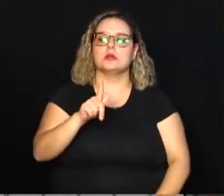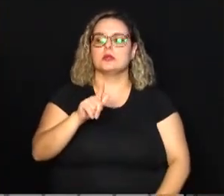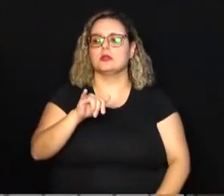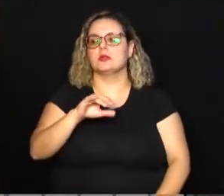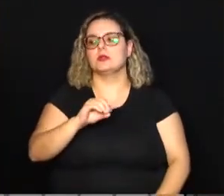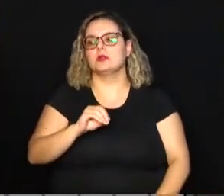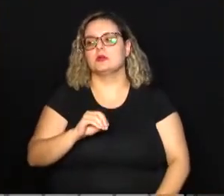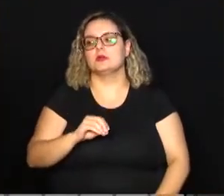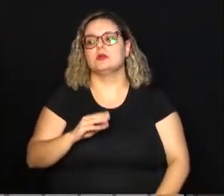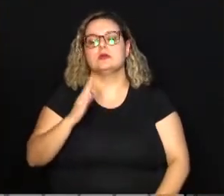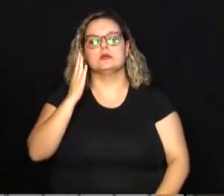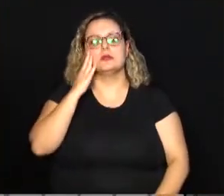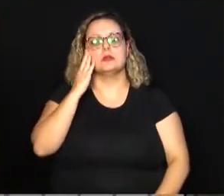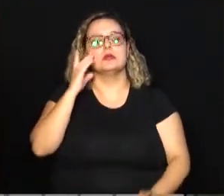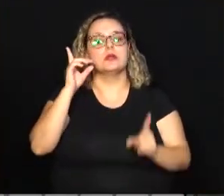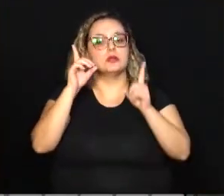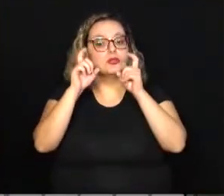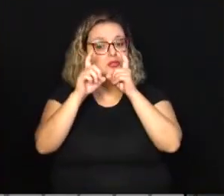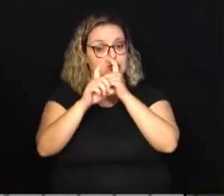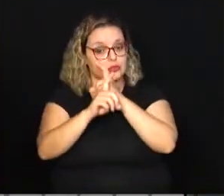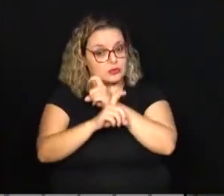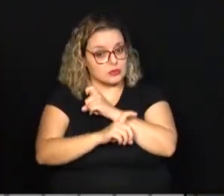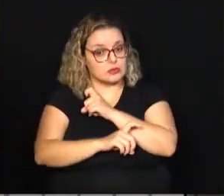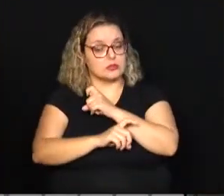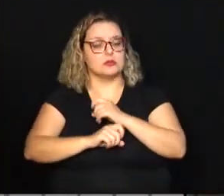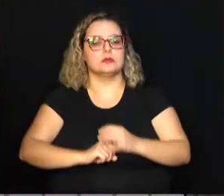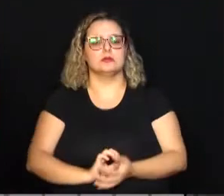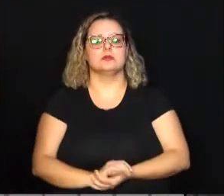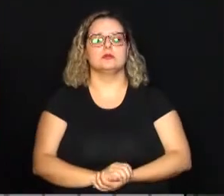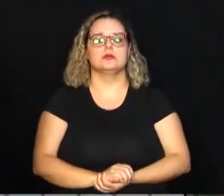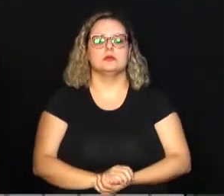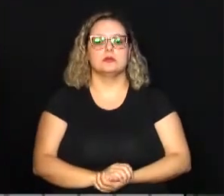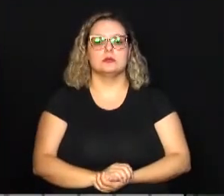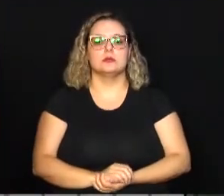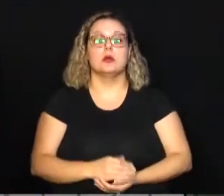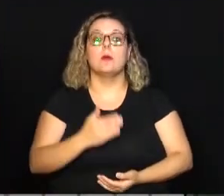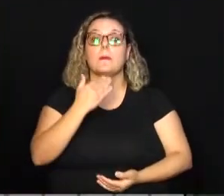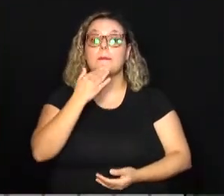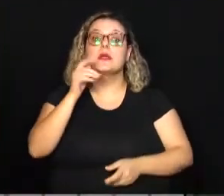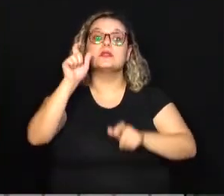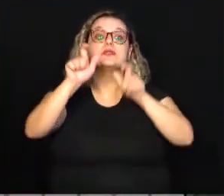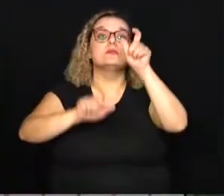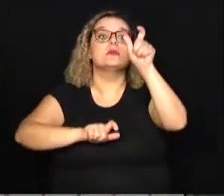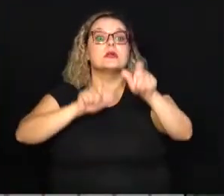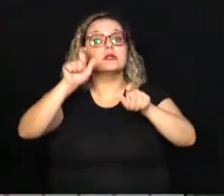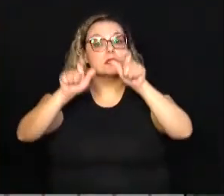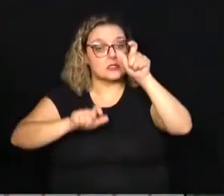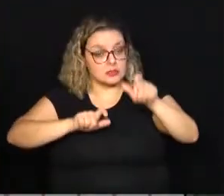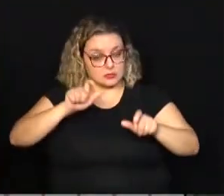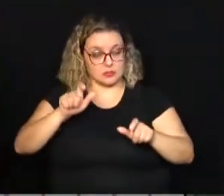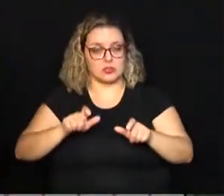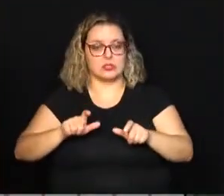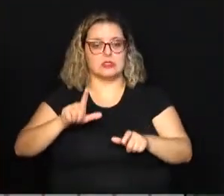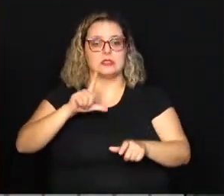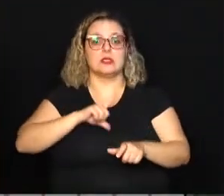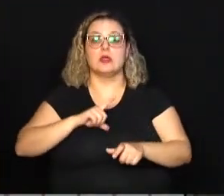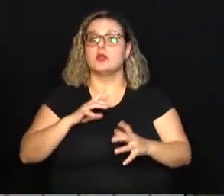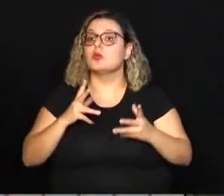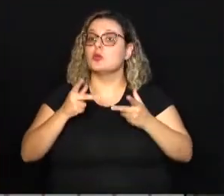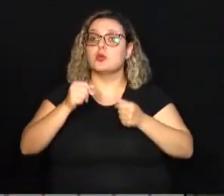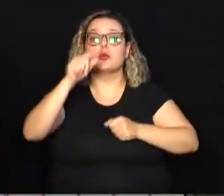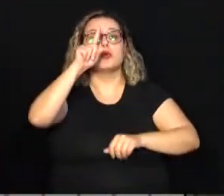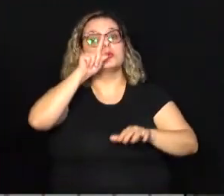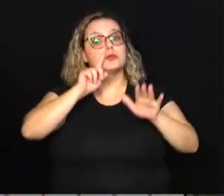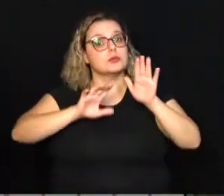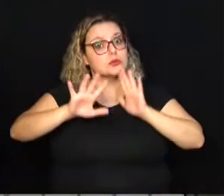momentos difíceis, né? Mais uma vez, pedir para a população que ela tenha aí todos os cuidados, né,